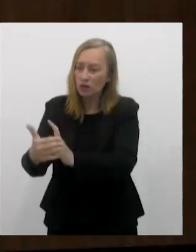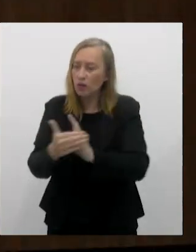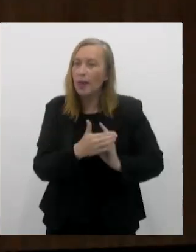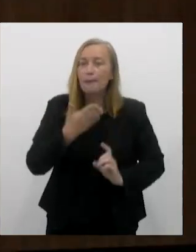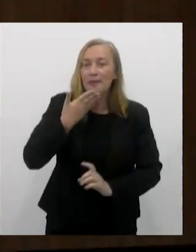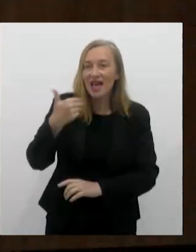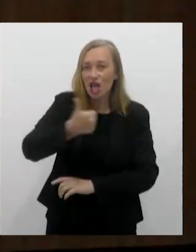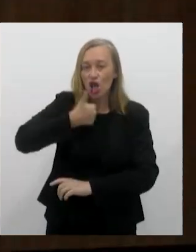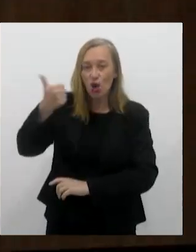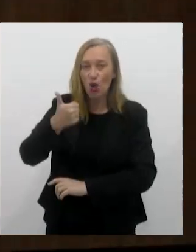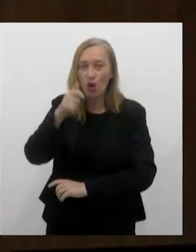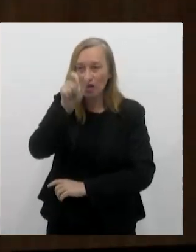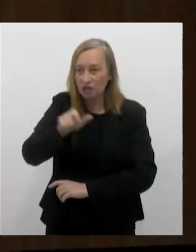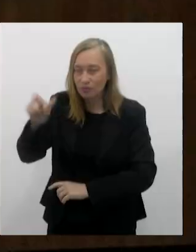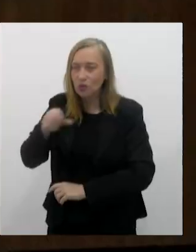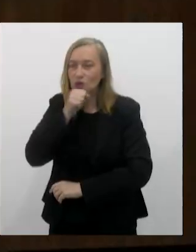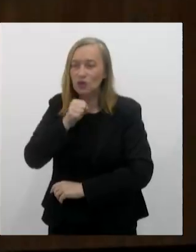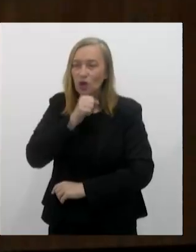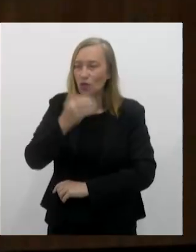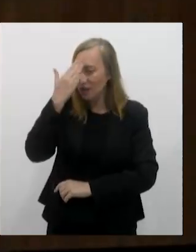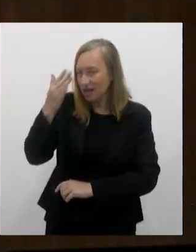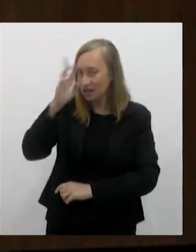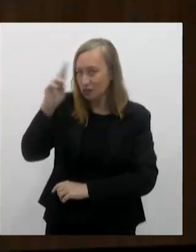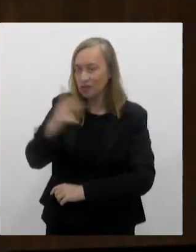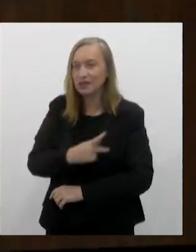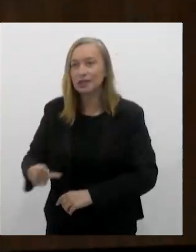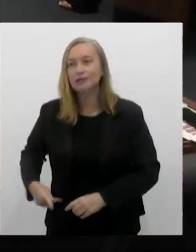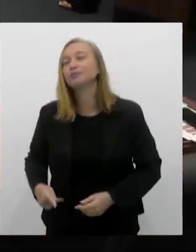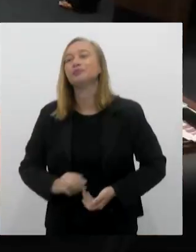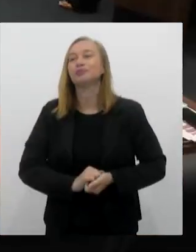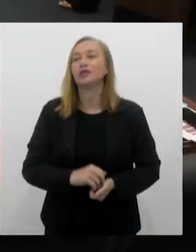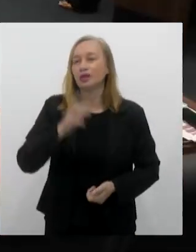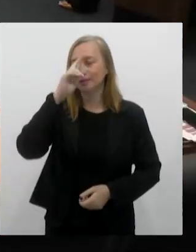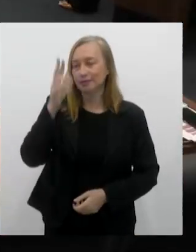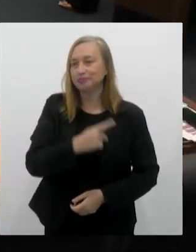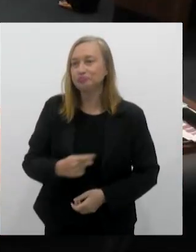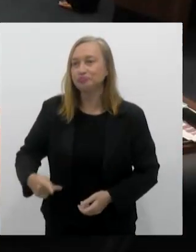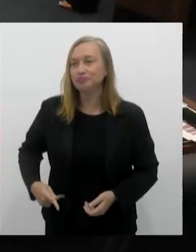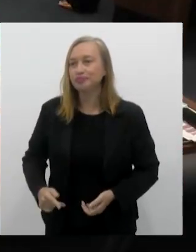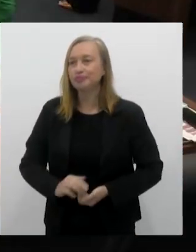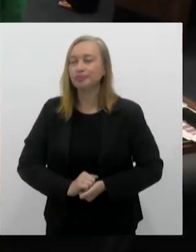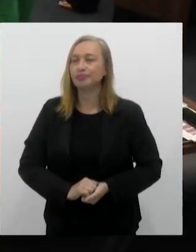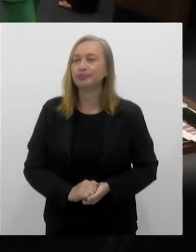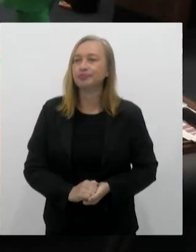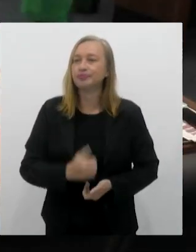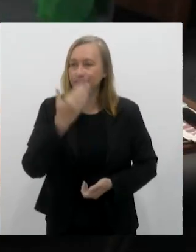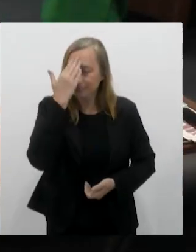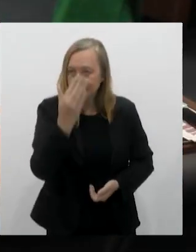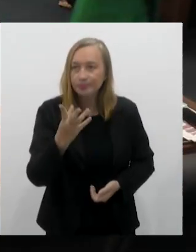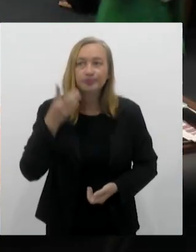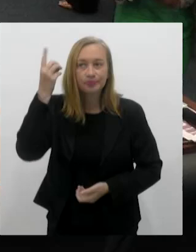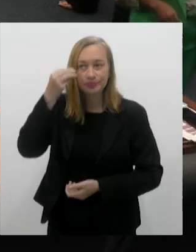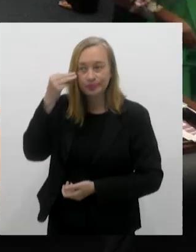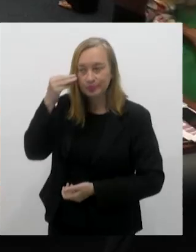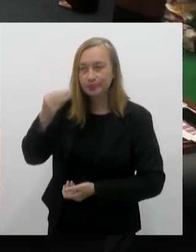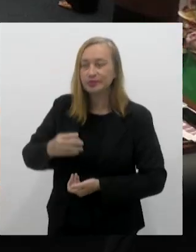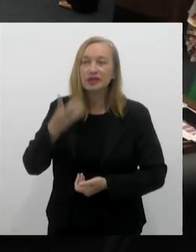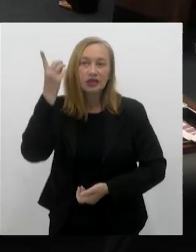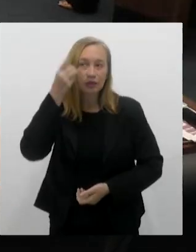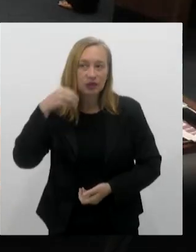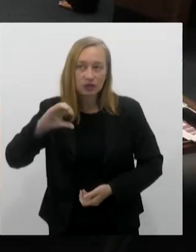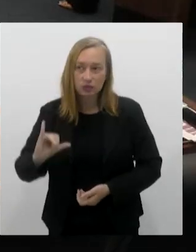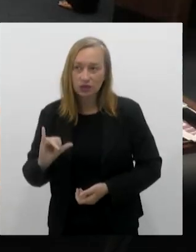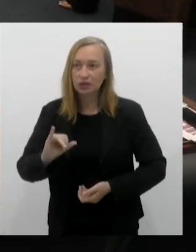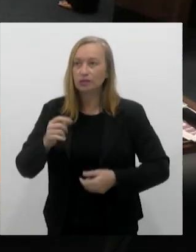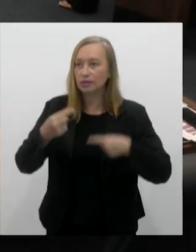melhor os nossos idosos. Muito obrigado, senhor presidente. Presidente. Obrigado, deputada Tia Ju. Deputado Carlos